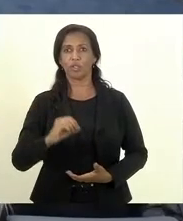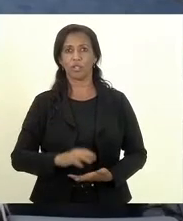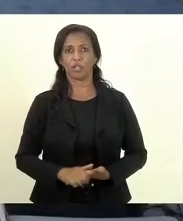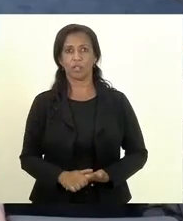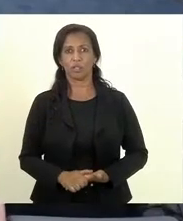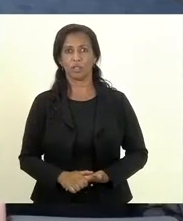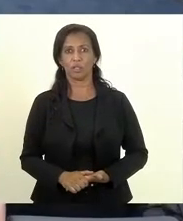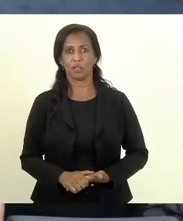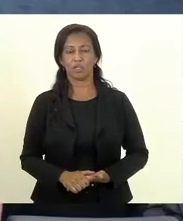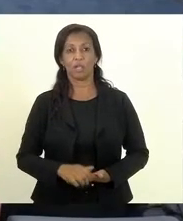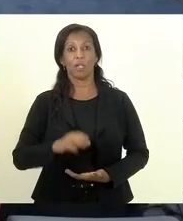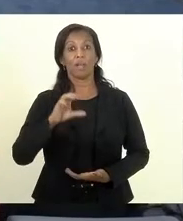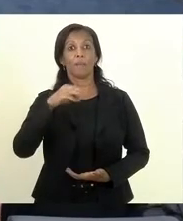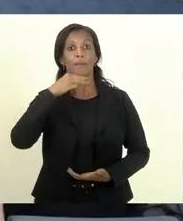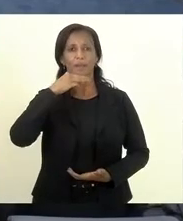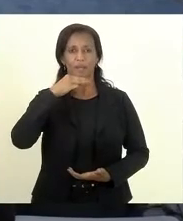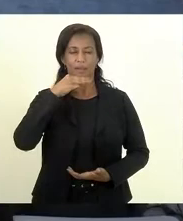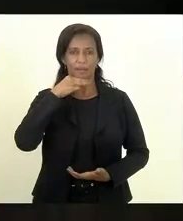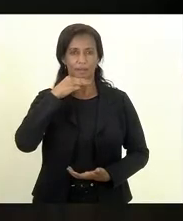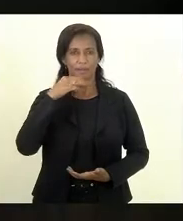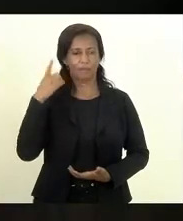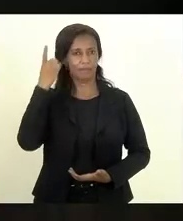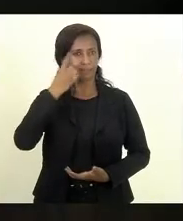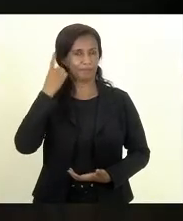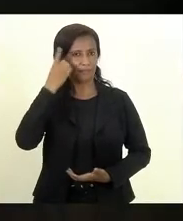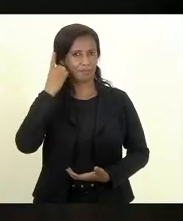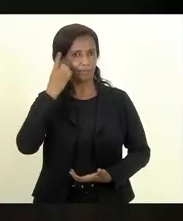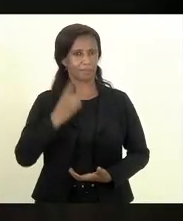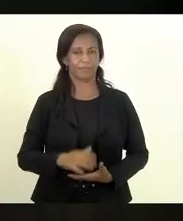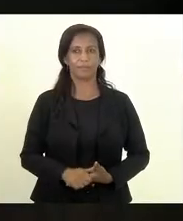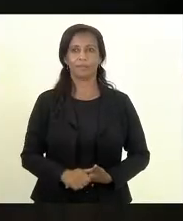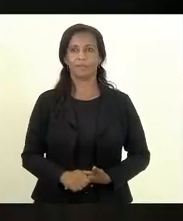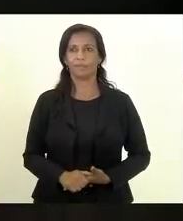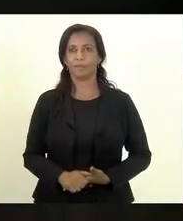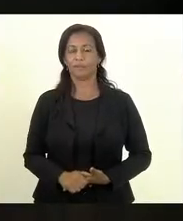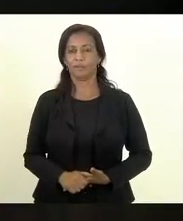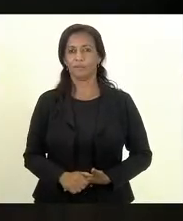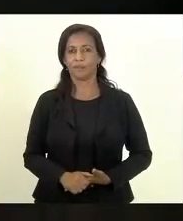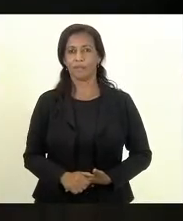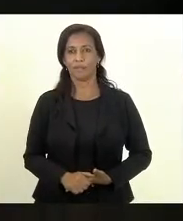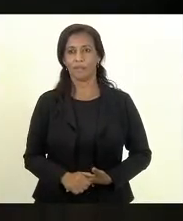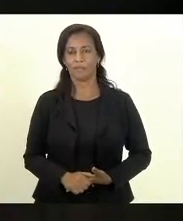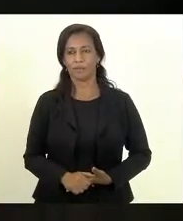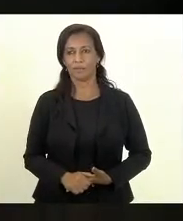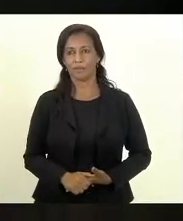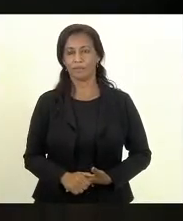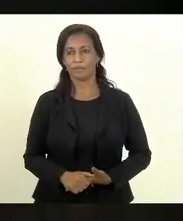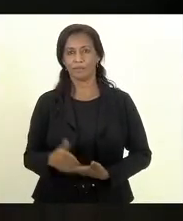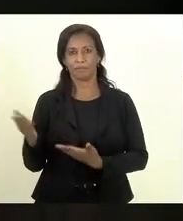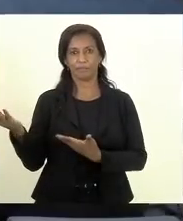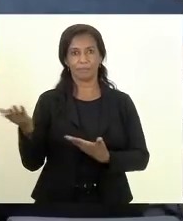Deputado Chiquinho da Mangueira. Presidência designa a relatora, deputada Marta Rocha.